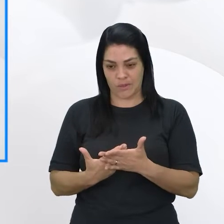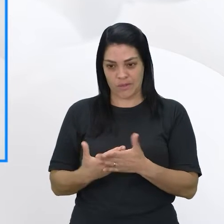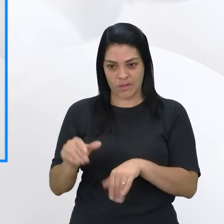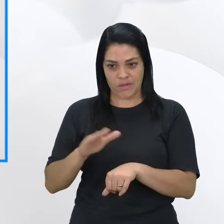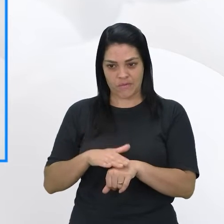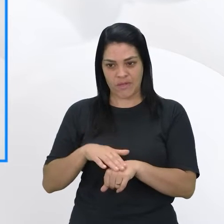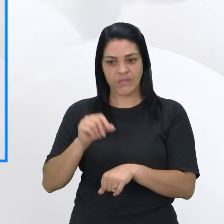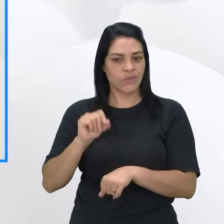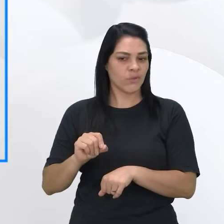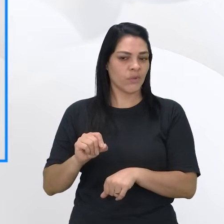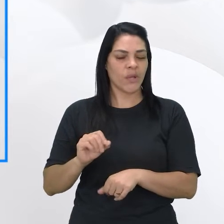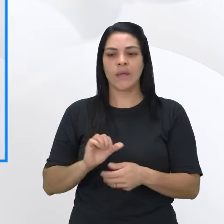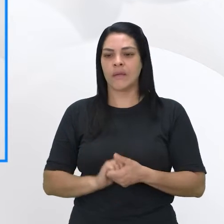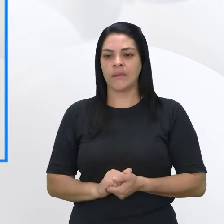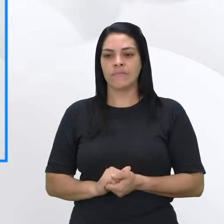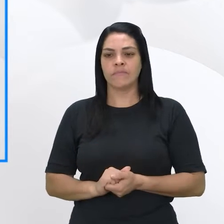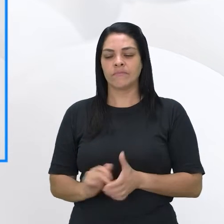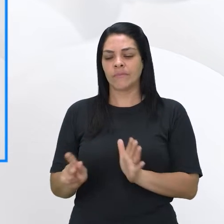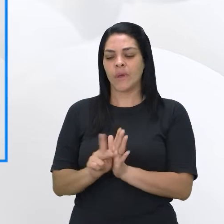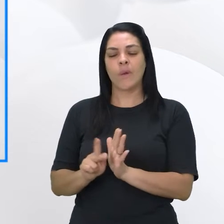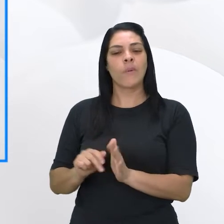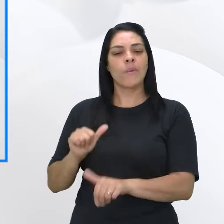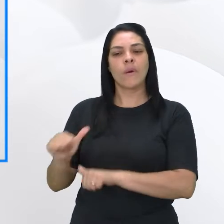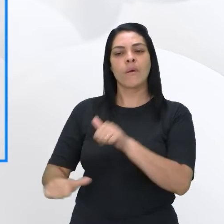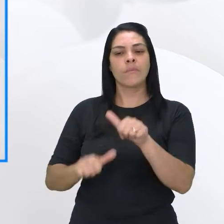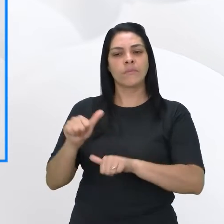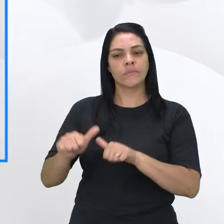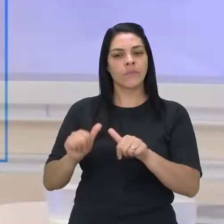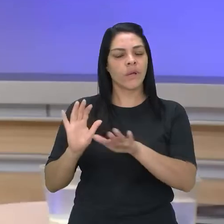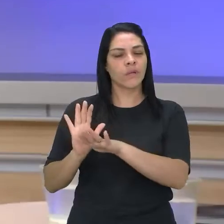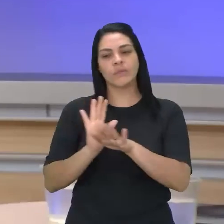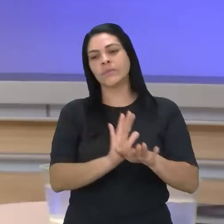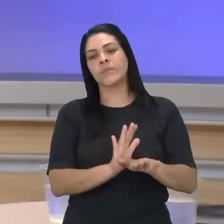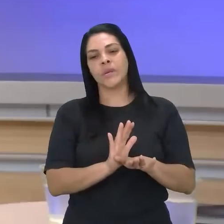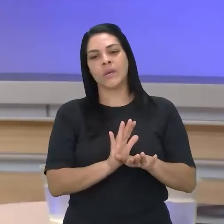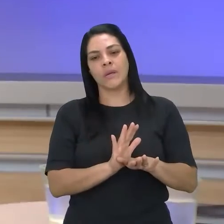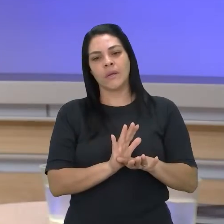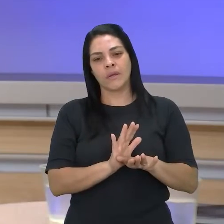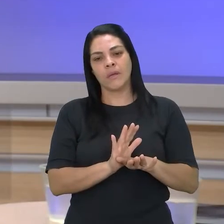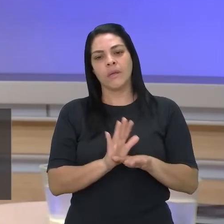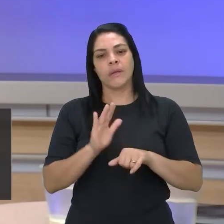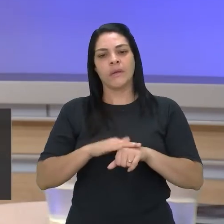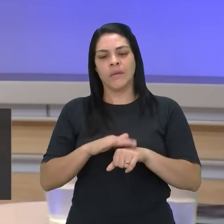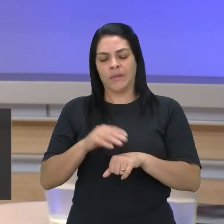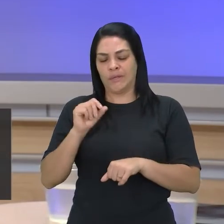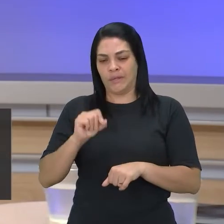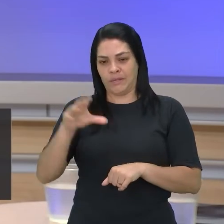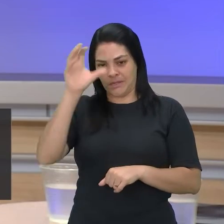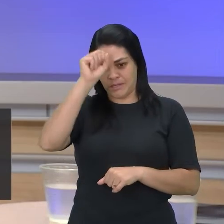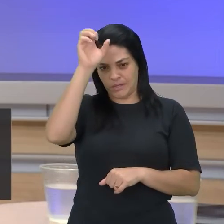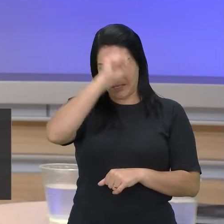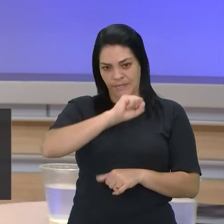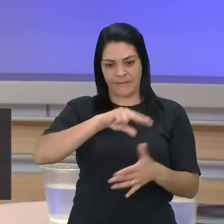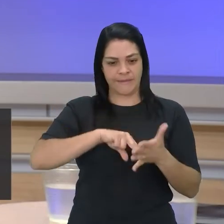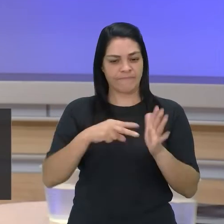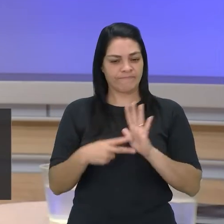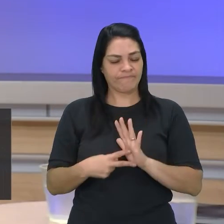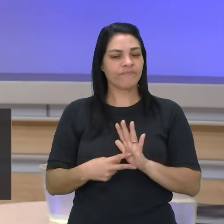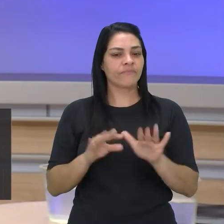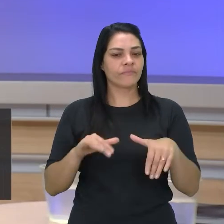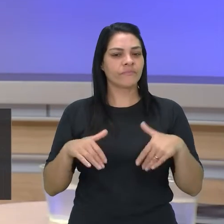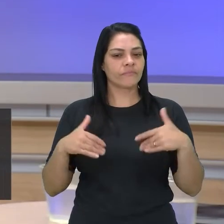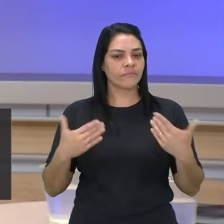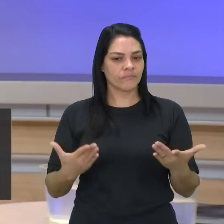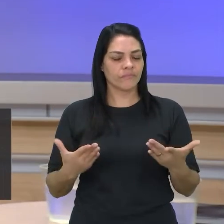tornarem sujeitos da transformação, ajuda muito em tornar esse aprendizado significativo. Aí isso de fato